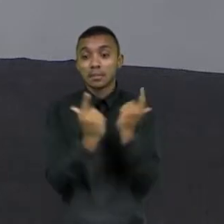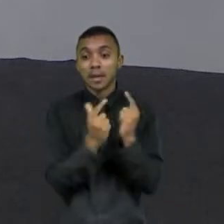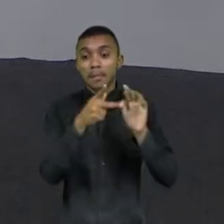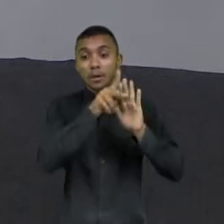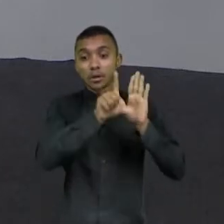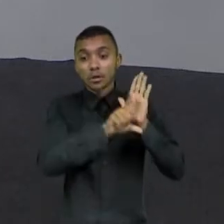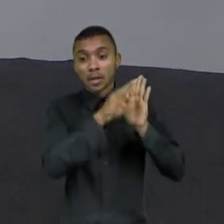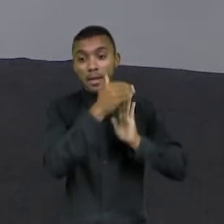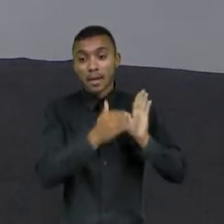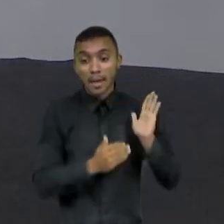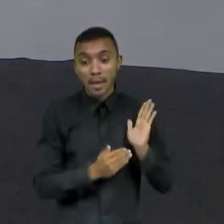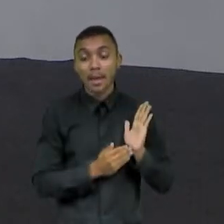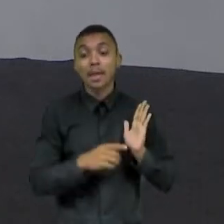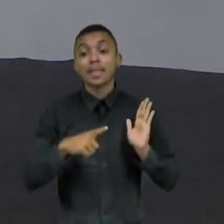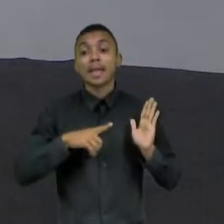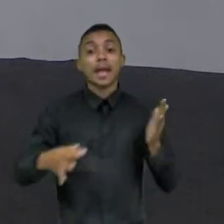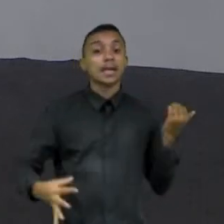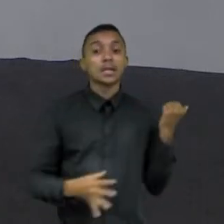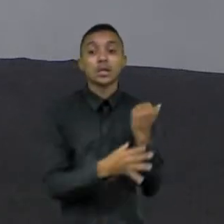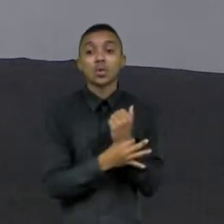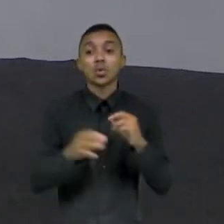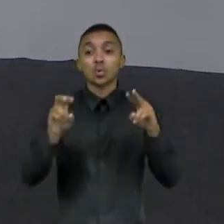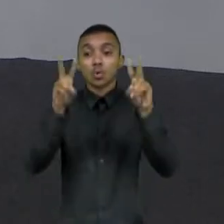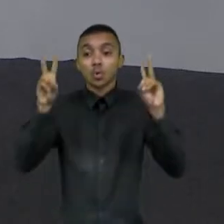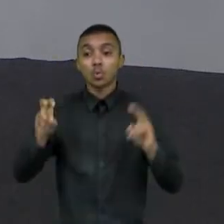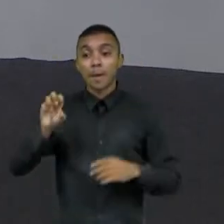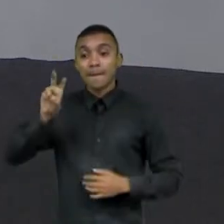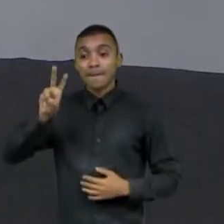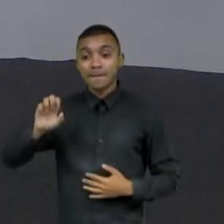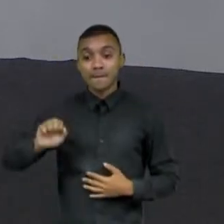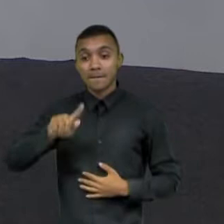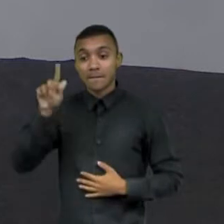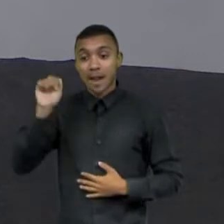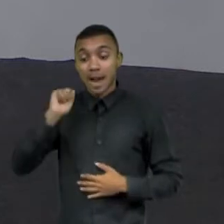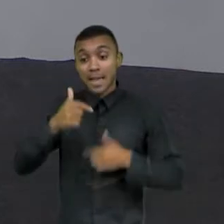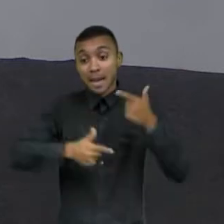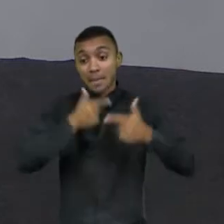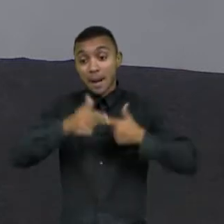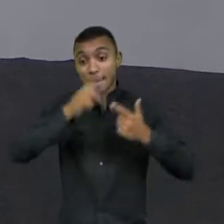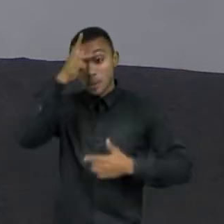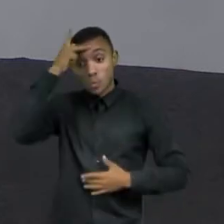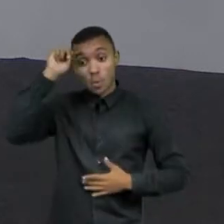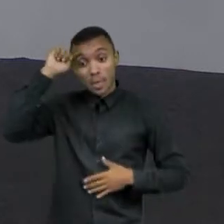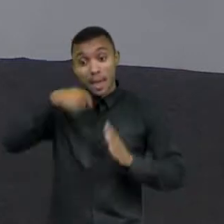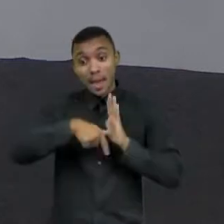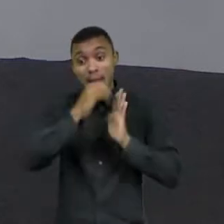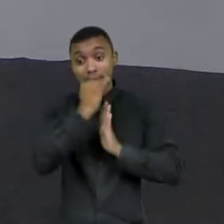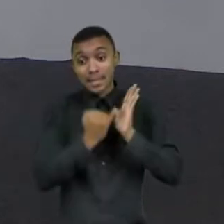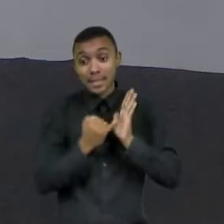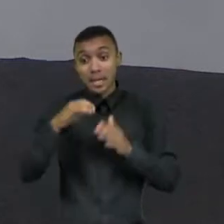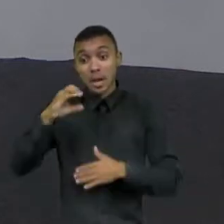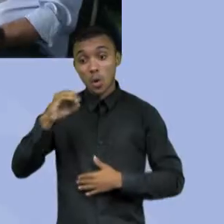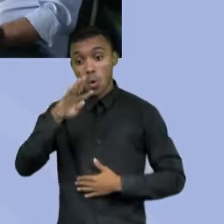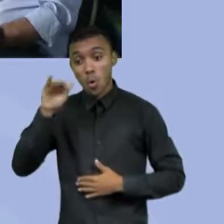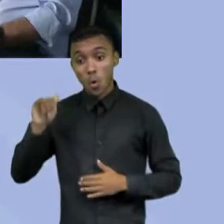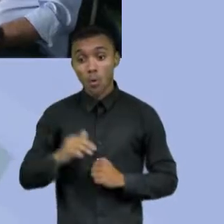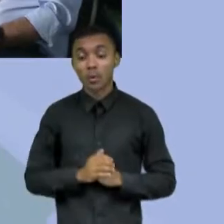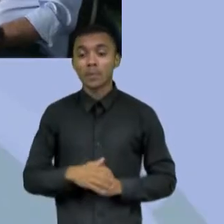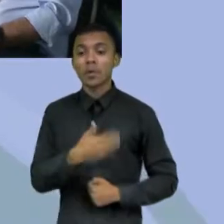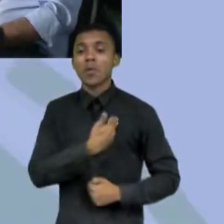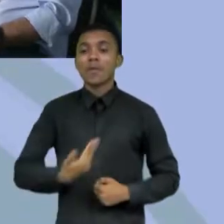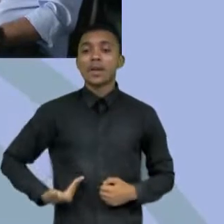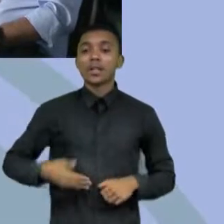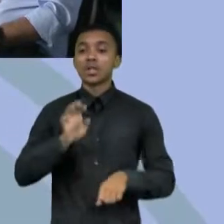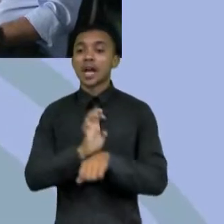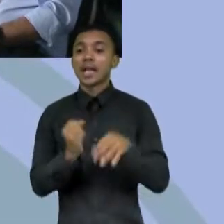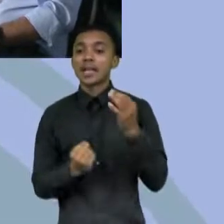que prevê no Ceará a garantia de vagas de trabalho para pessoas negras através de cotas. Governo do Estado lança